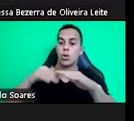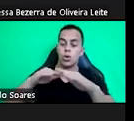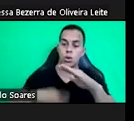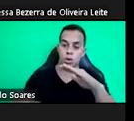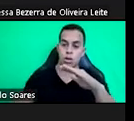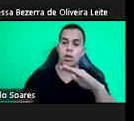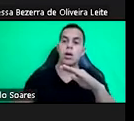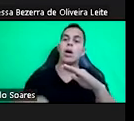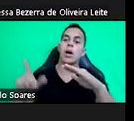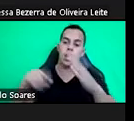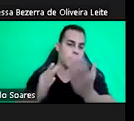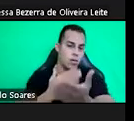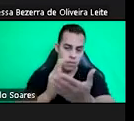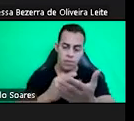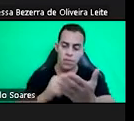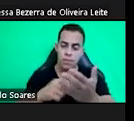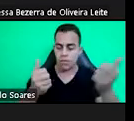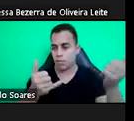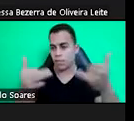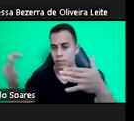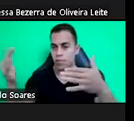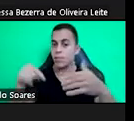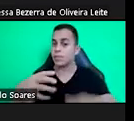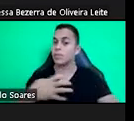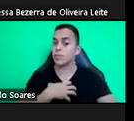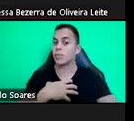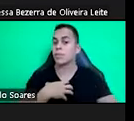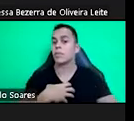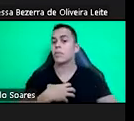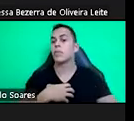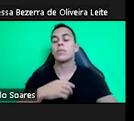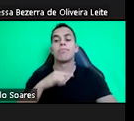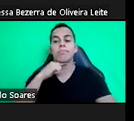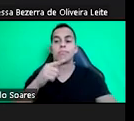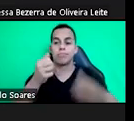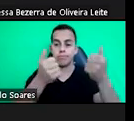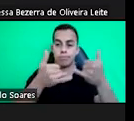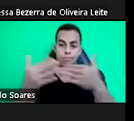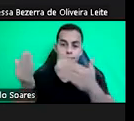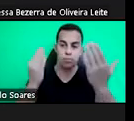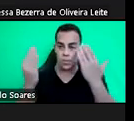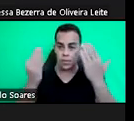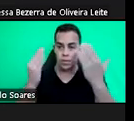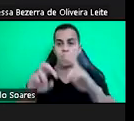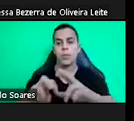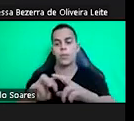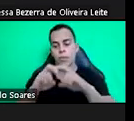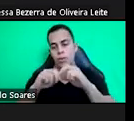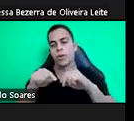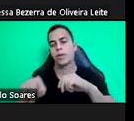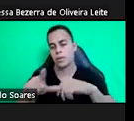no manual de diagnóstico. Esses sintomas não podem ser melhor explicados por outra condição psiquiátrica, por isso que o diagnóstico envolve uma